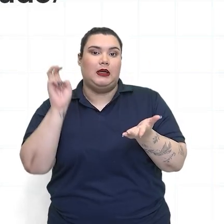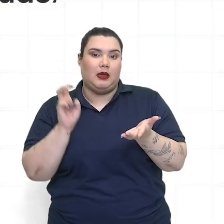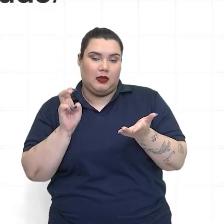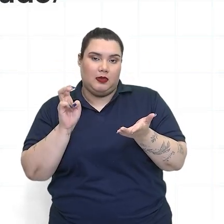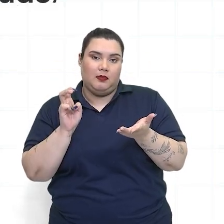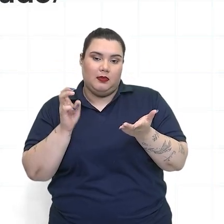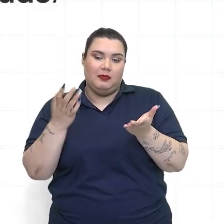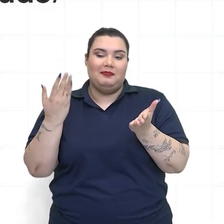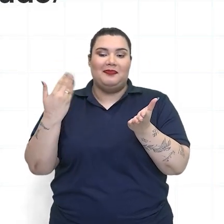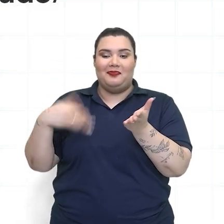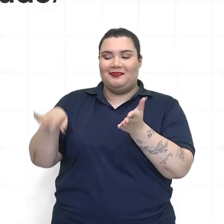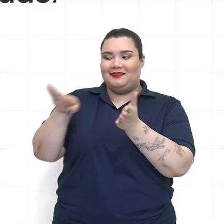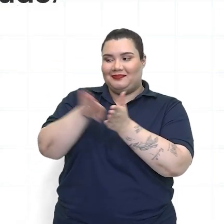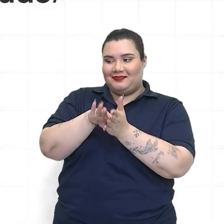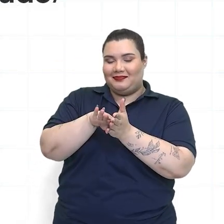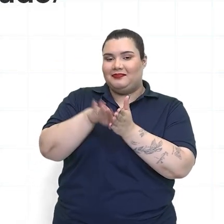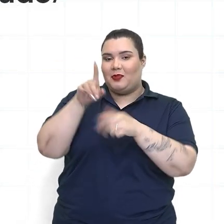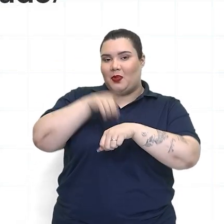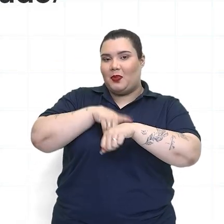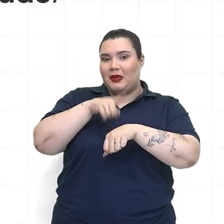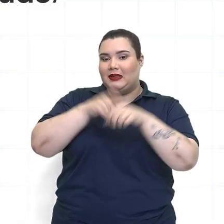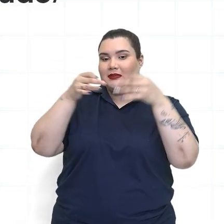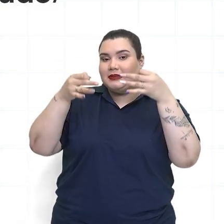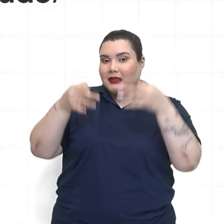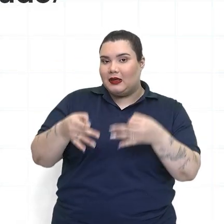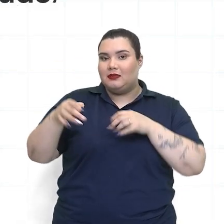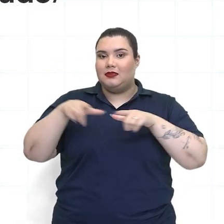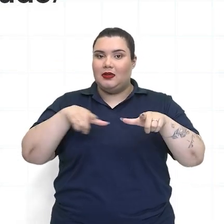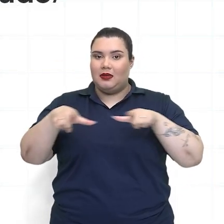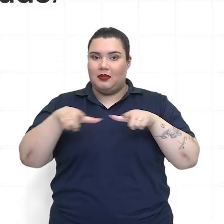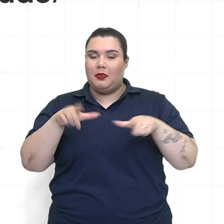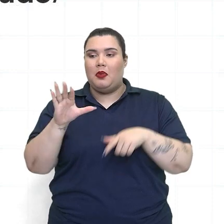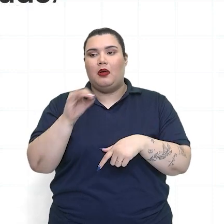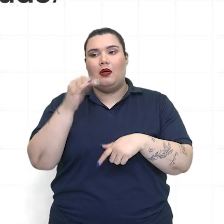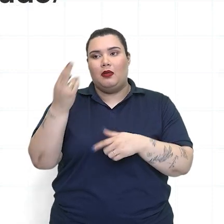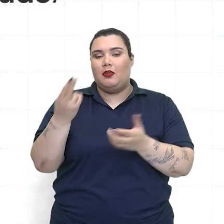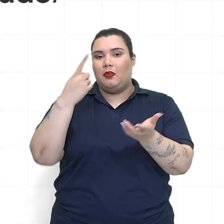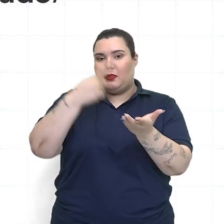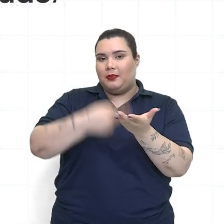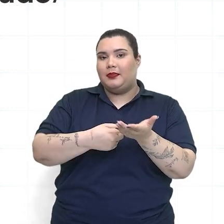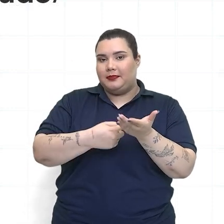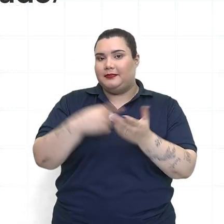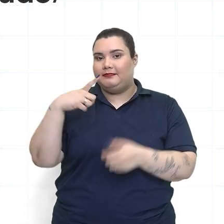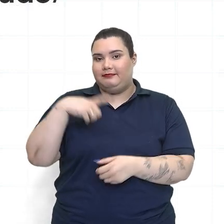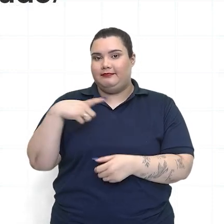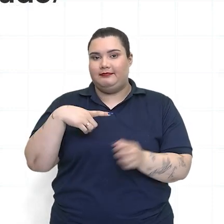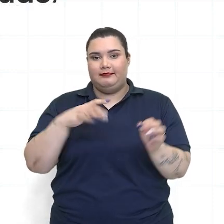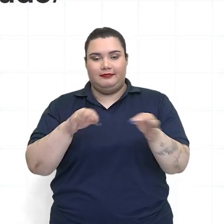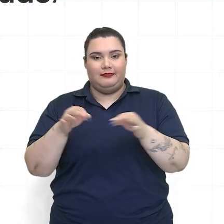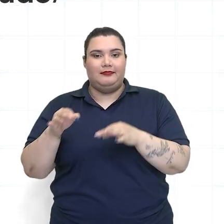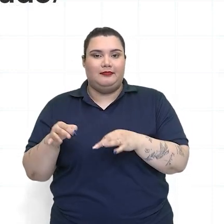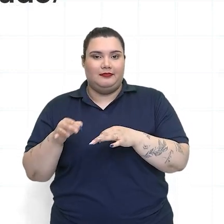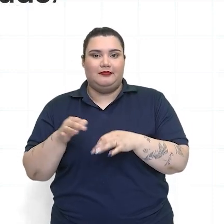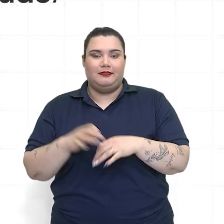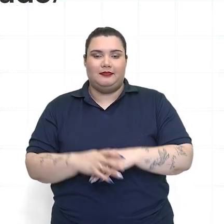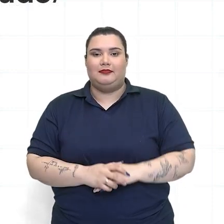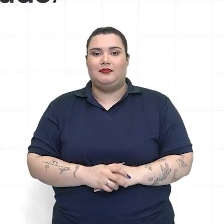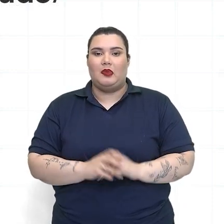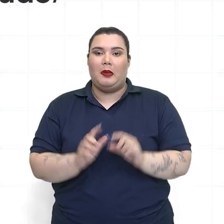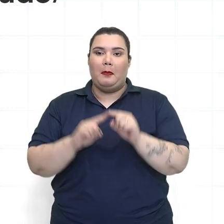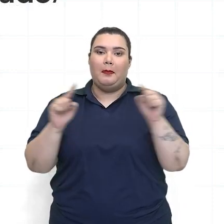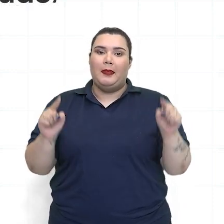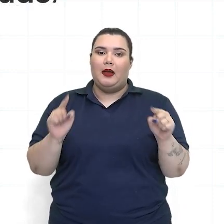chegar no horário correto no seu trabalho ou em algum compromisso que você tenha, né? E aí aconteceu